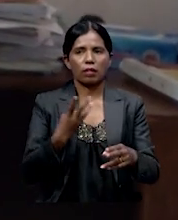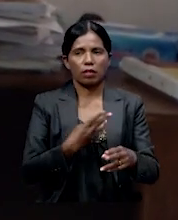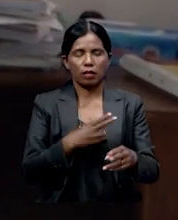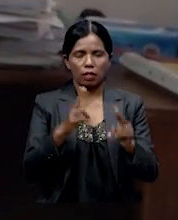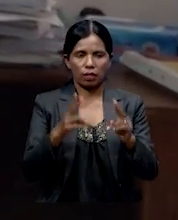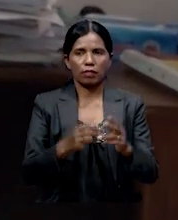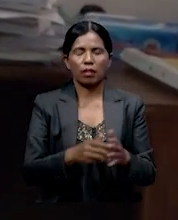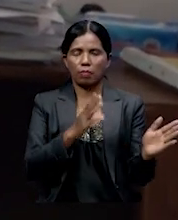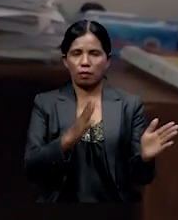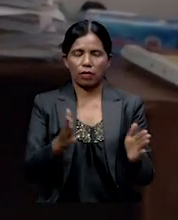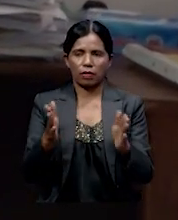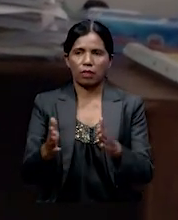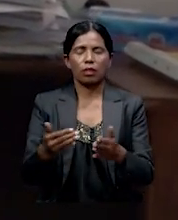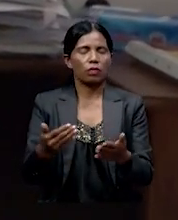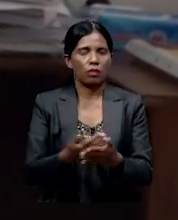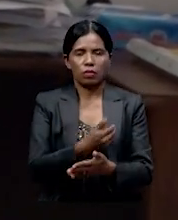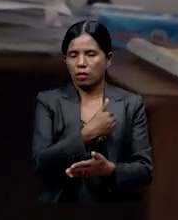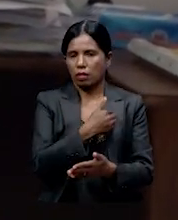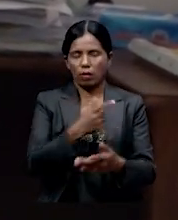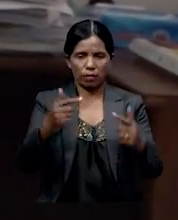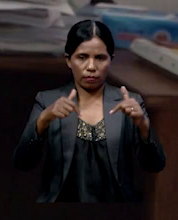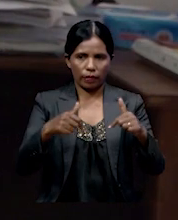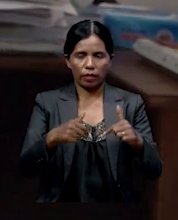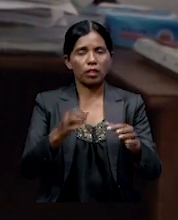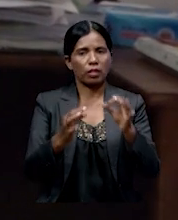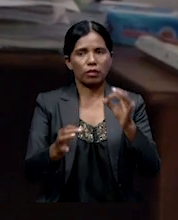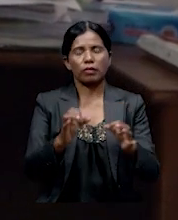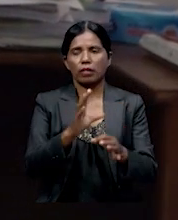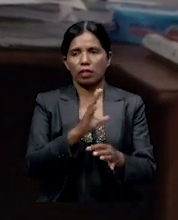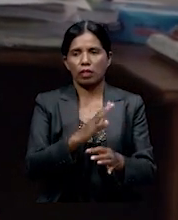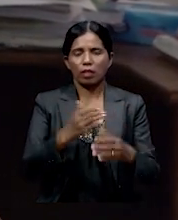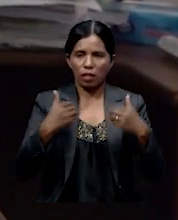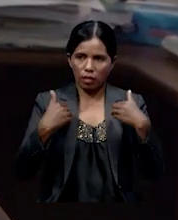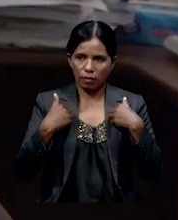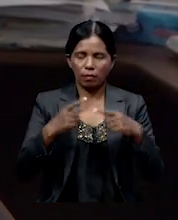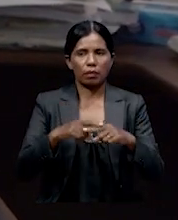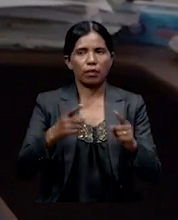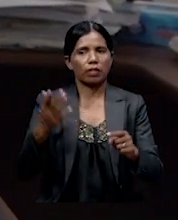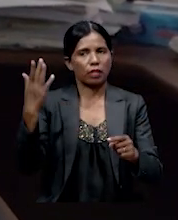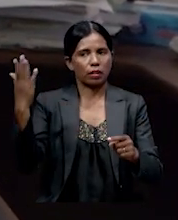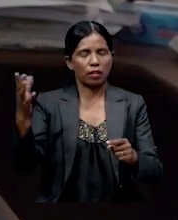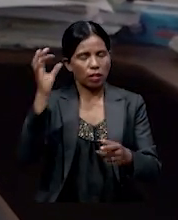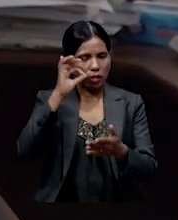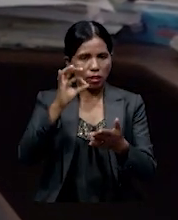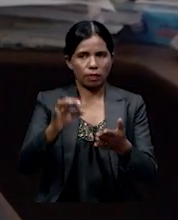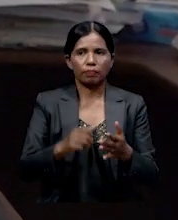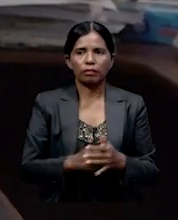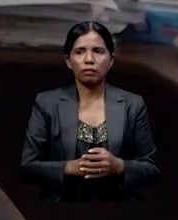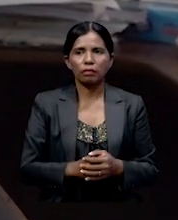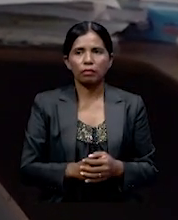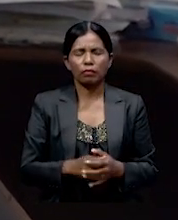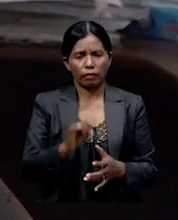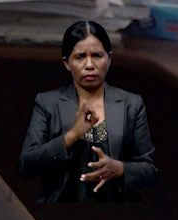nem o processo é funciona tá mas carga mas vê se ia ia secretária, mas how